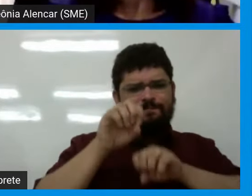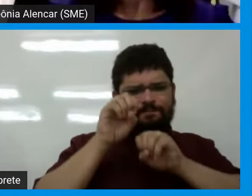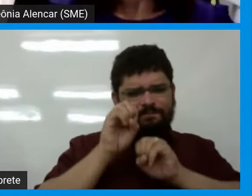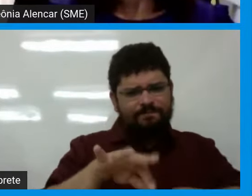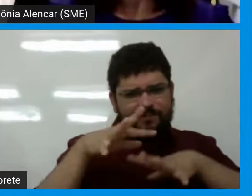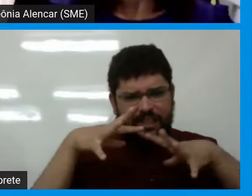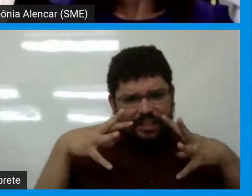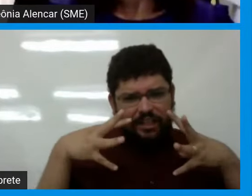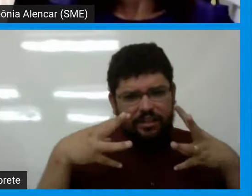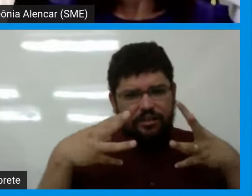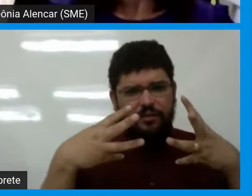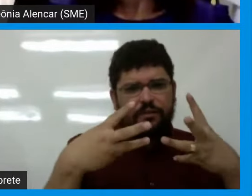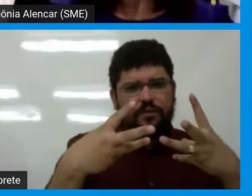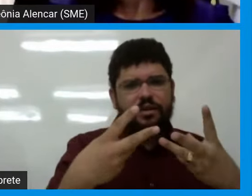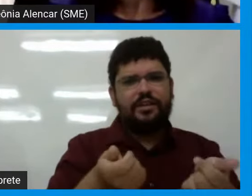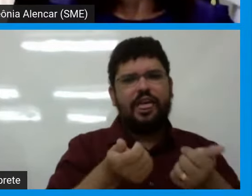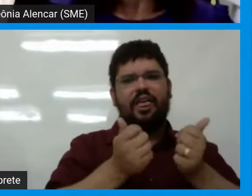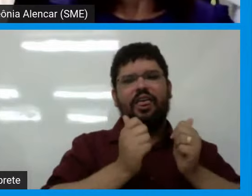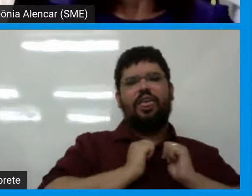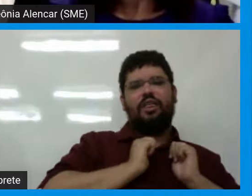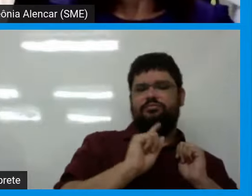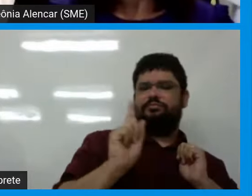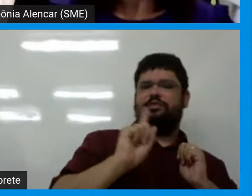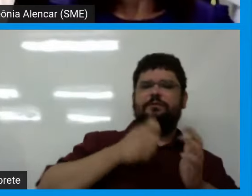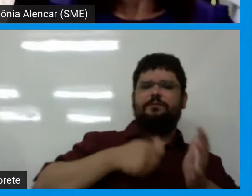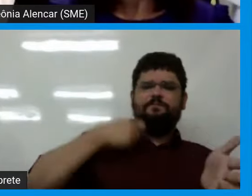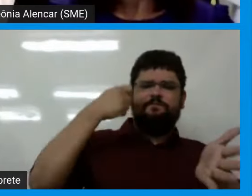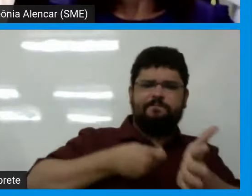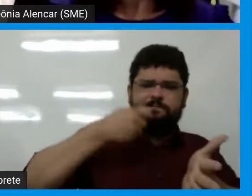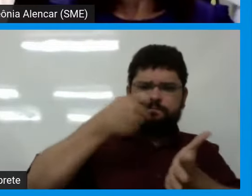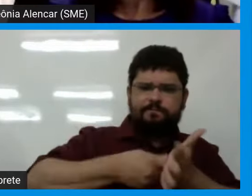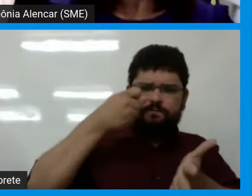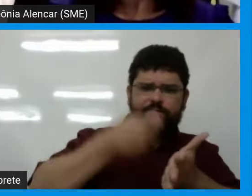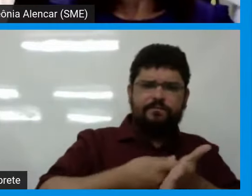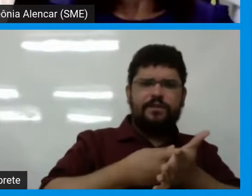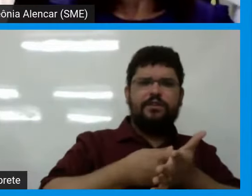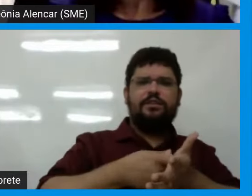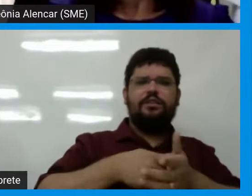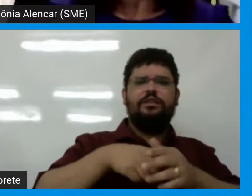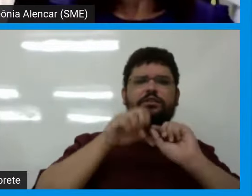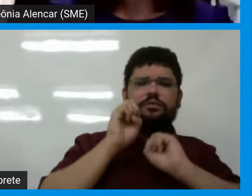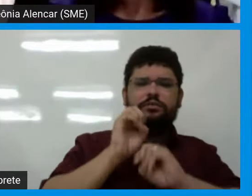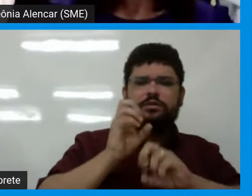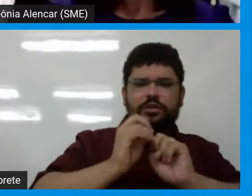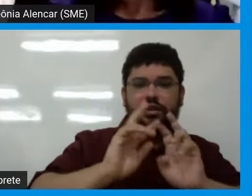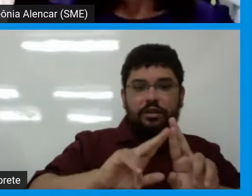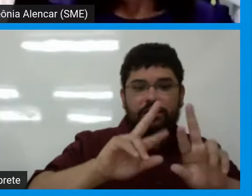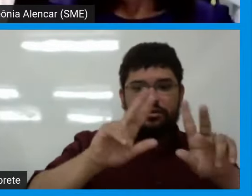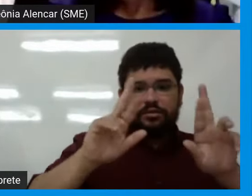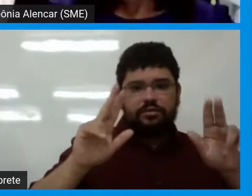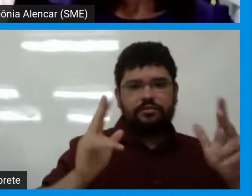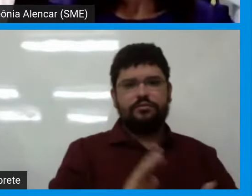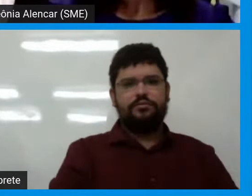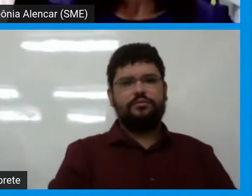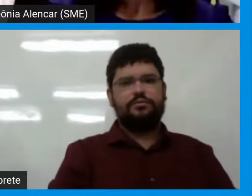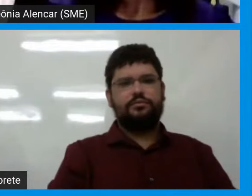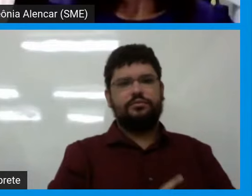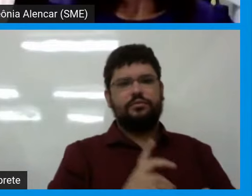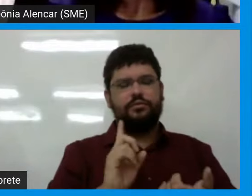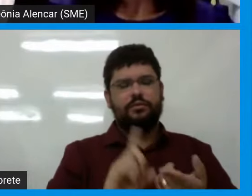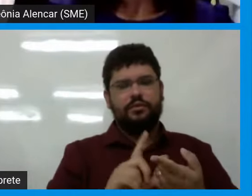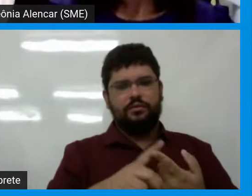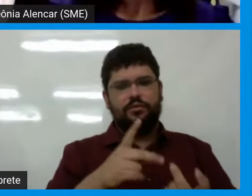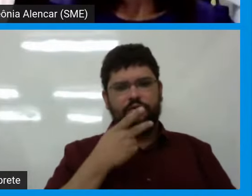terem saído da área de conforto, né, que a gente já estava lá acostumado a trabalhar. Eu queria também registrar minha